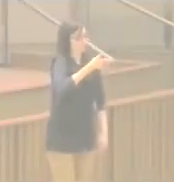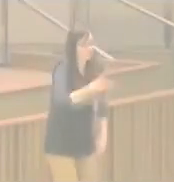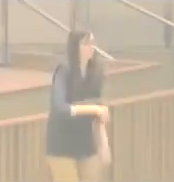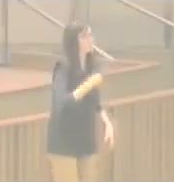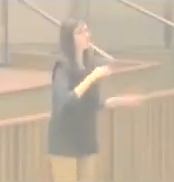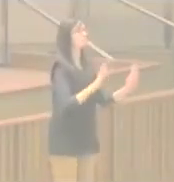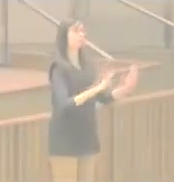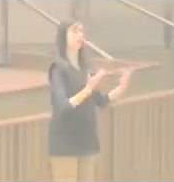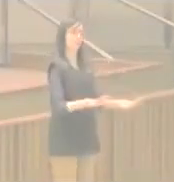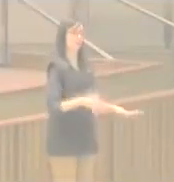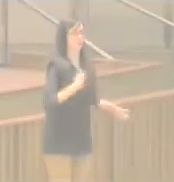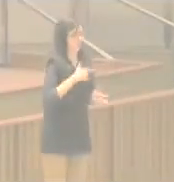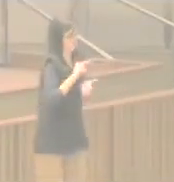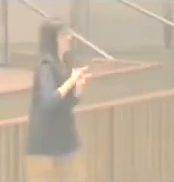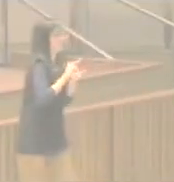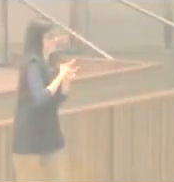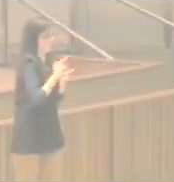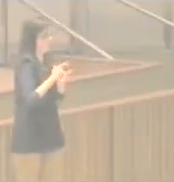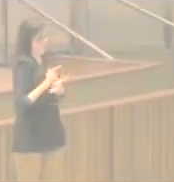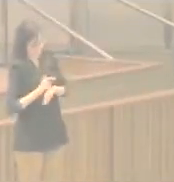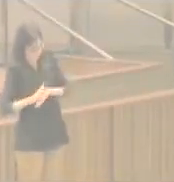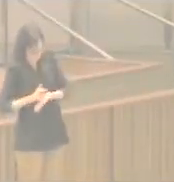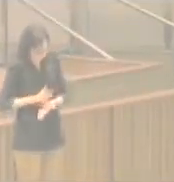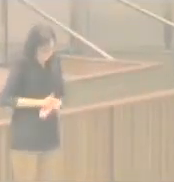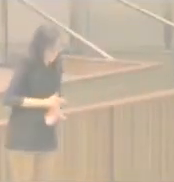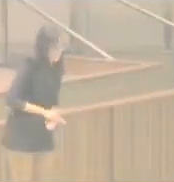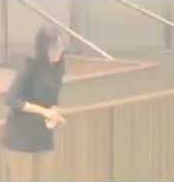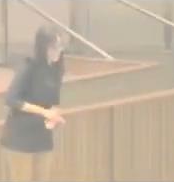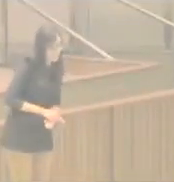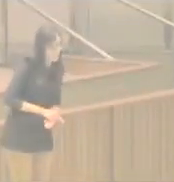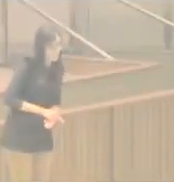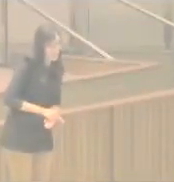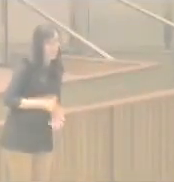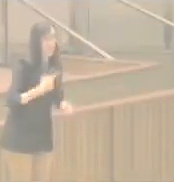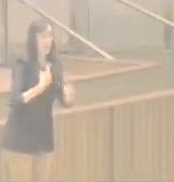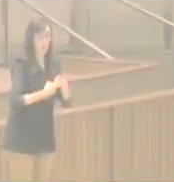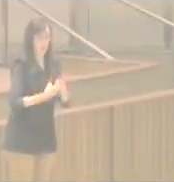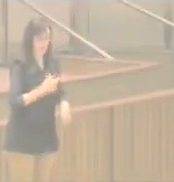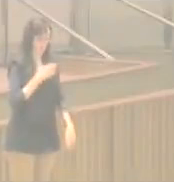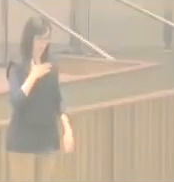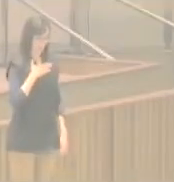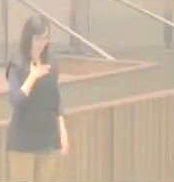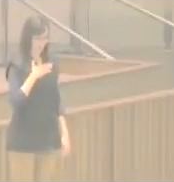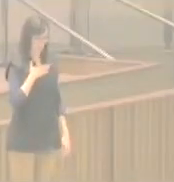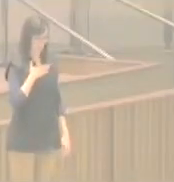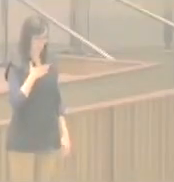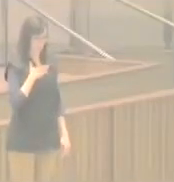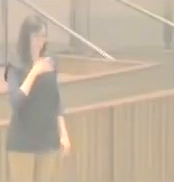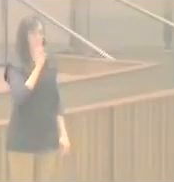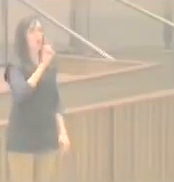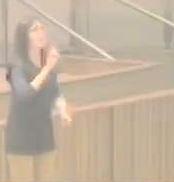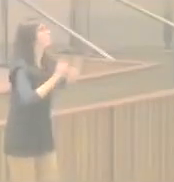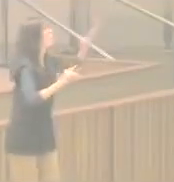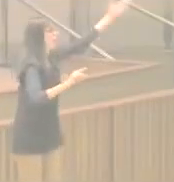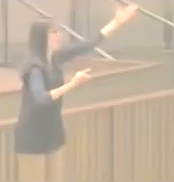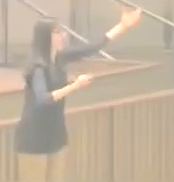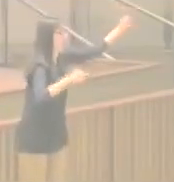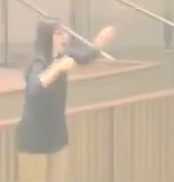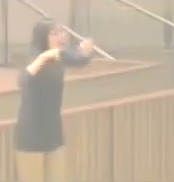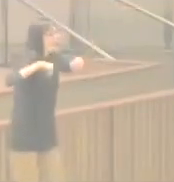e então eu vou limpar isso aqui. E é interessante porque ele faz isso não na periferia, no